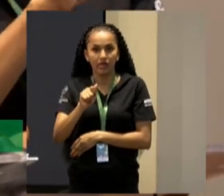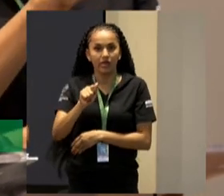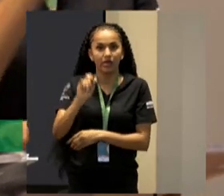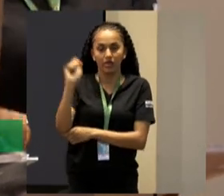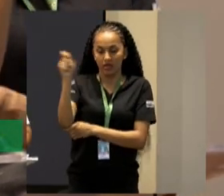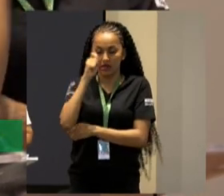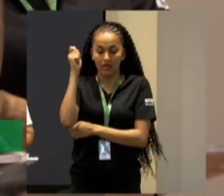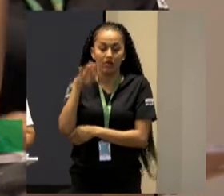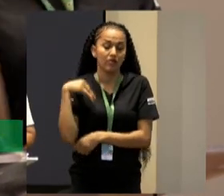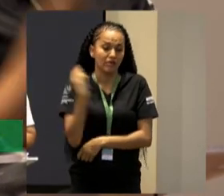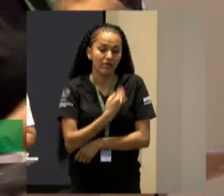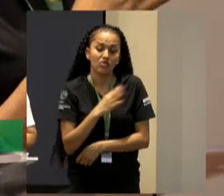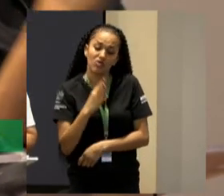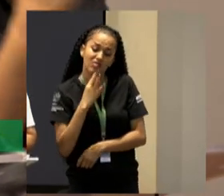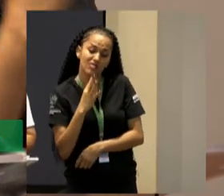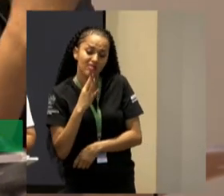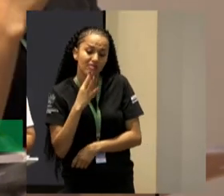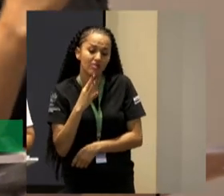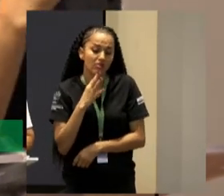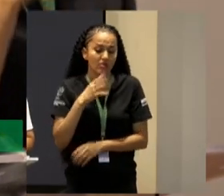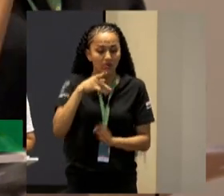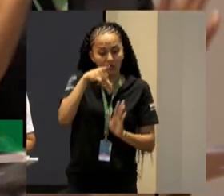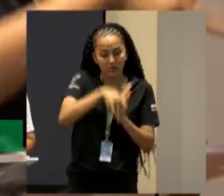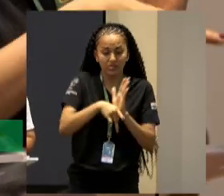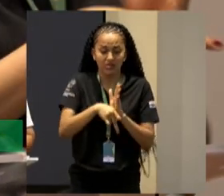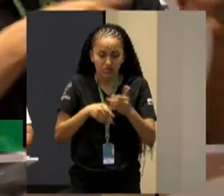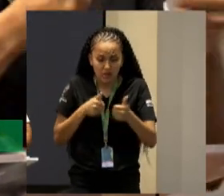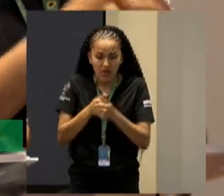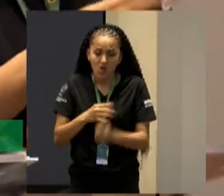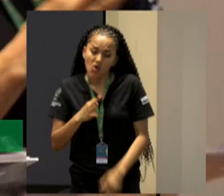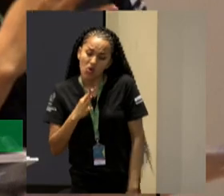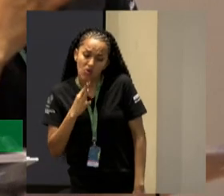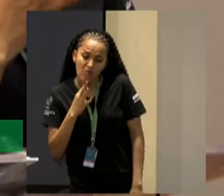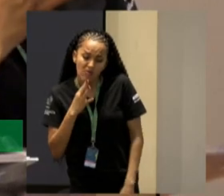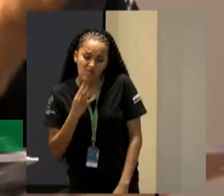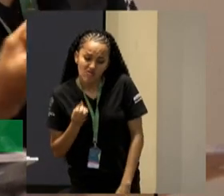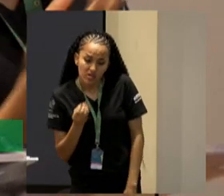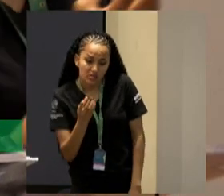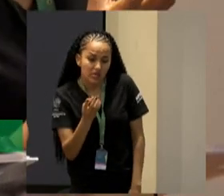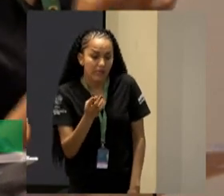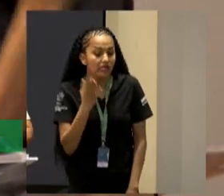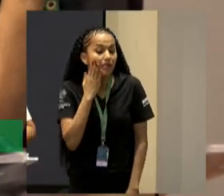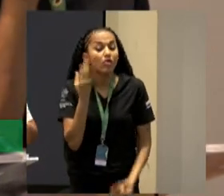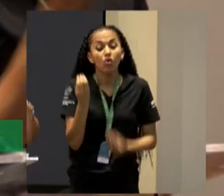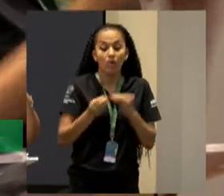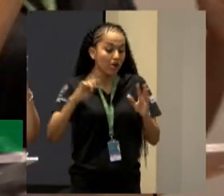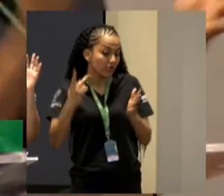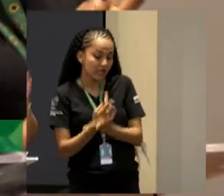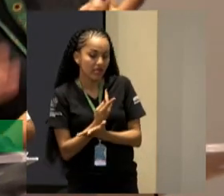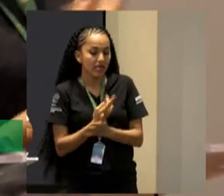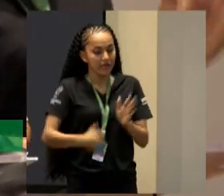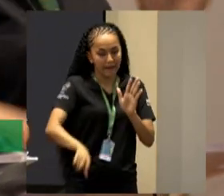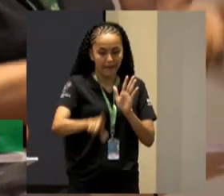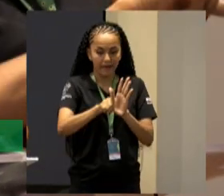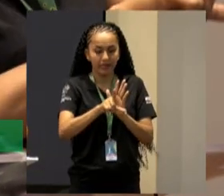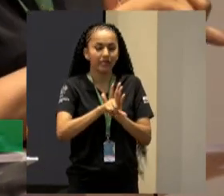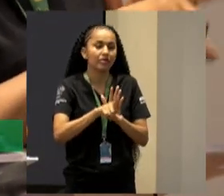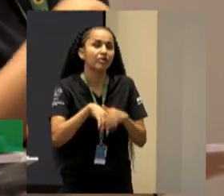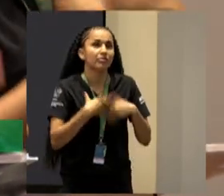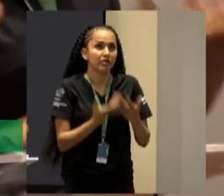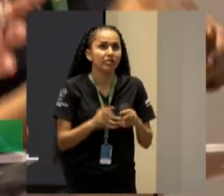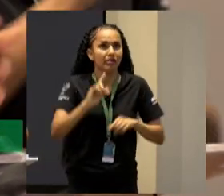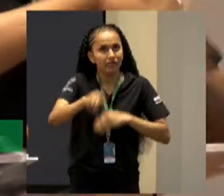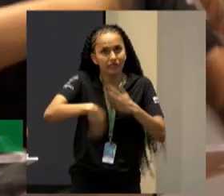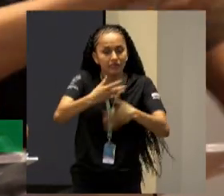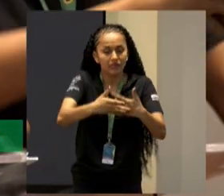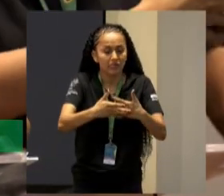Alegre. Nós conhecemos os dois projetos de perto, viajamos para saber como funcionava. E, além dessas iniciativas, tivemos notícias de